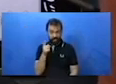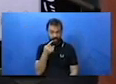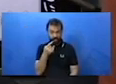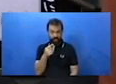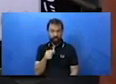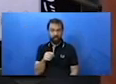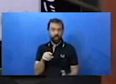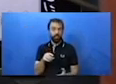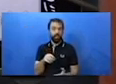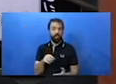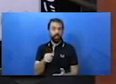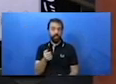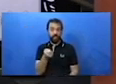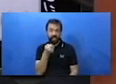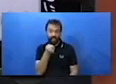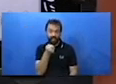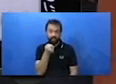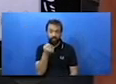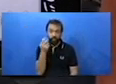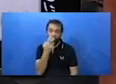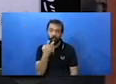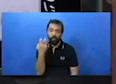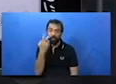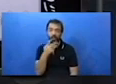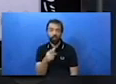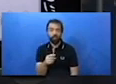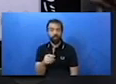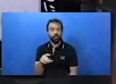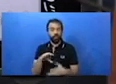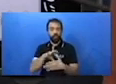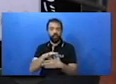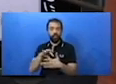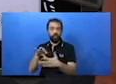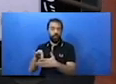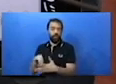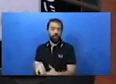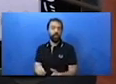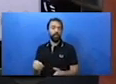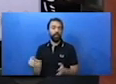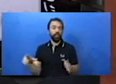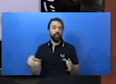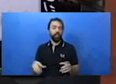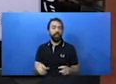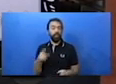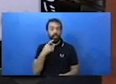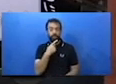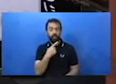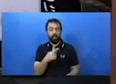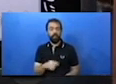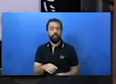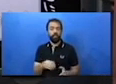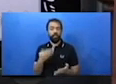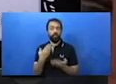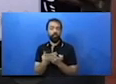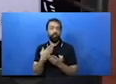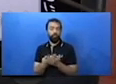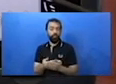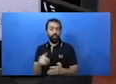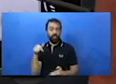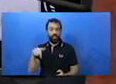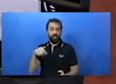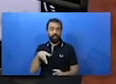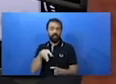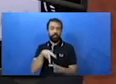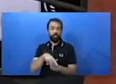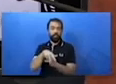nossa apostila. Álvaro Coimbra tem 16 anos e foi aluno da Escola Municipal Giuseppe Carnímio. Atualmente estuda